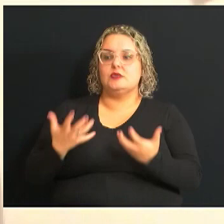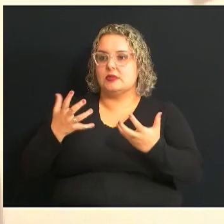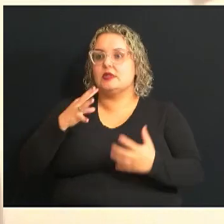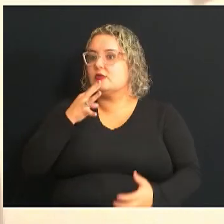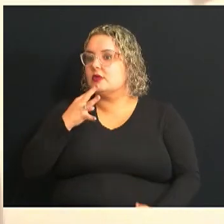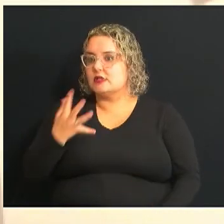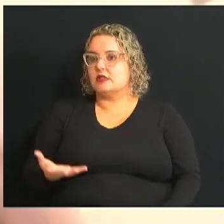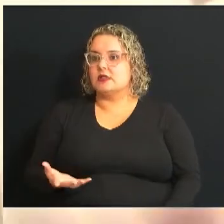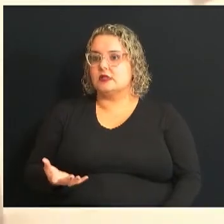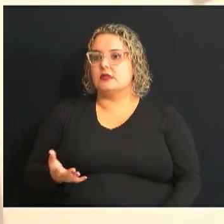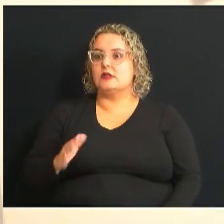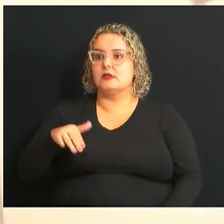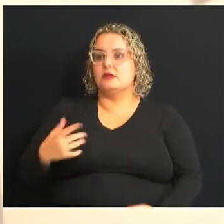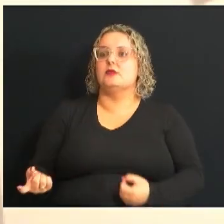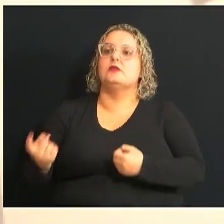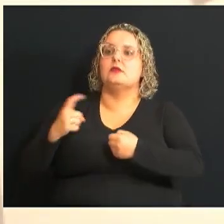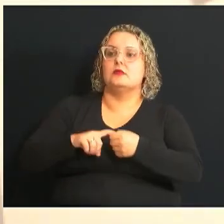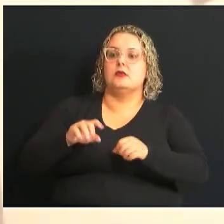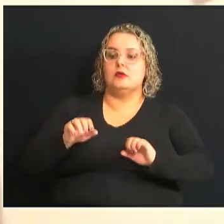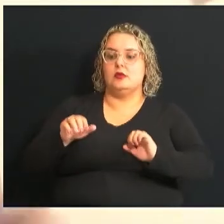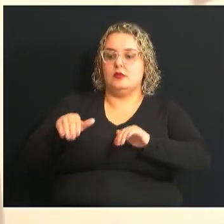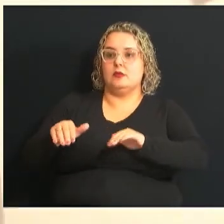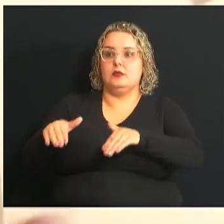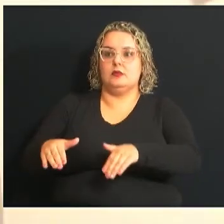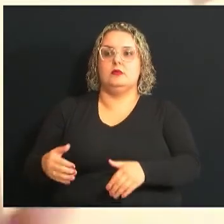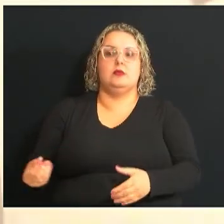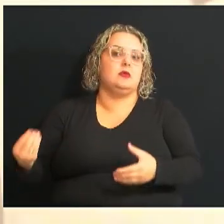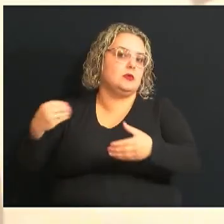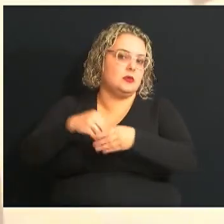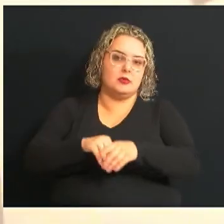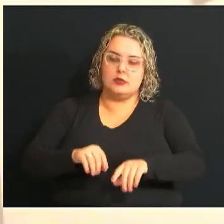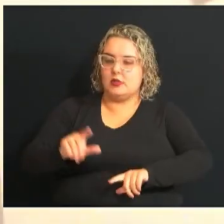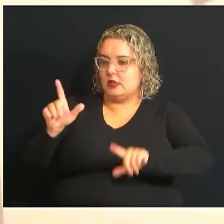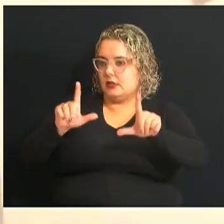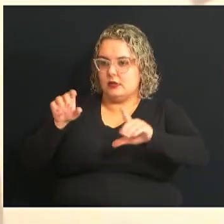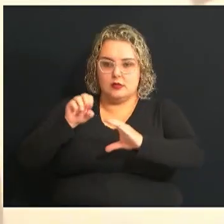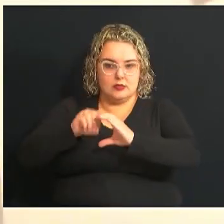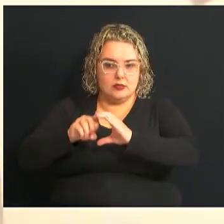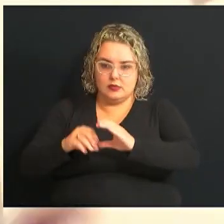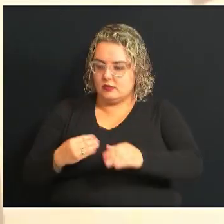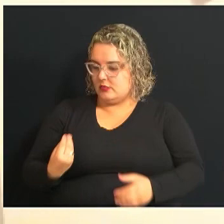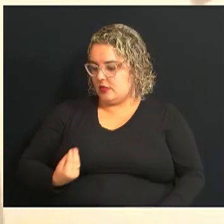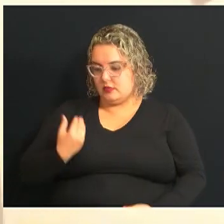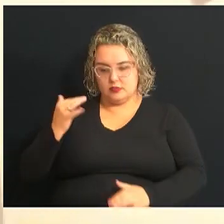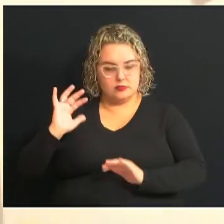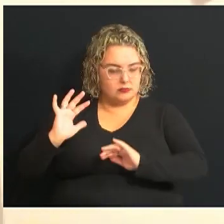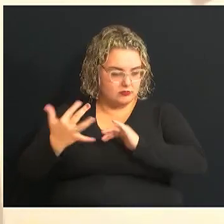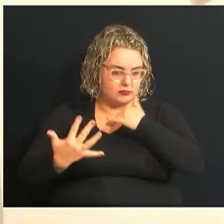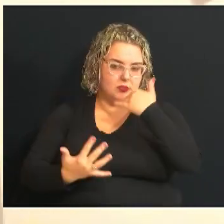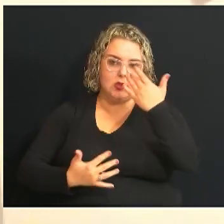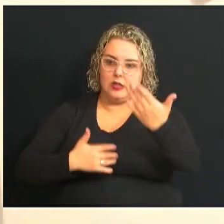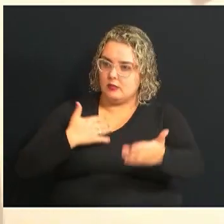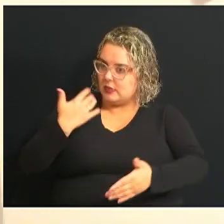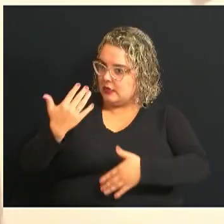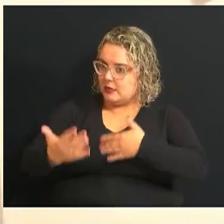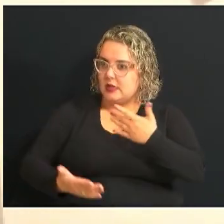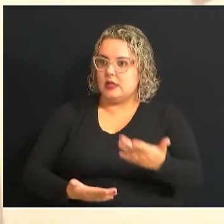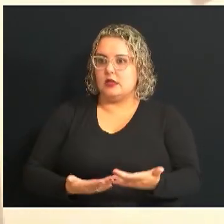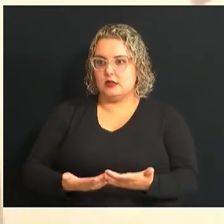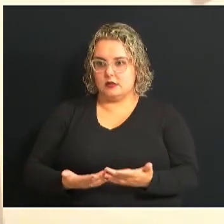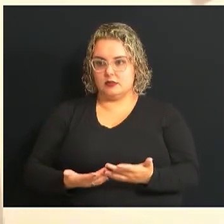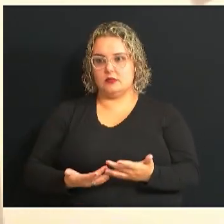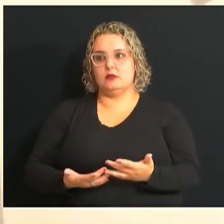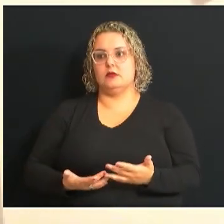eu voltei da Austrália foi quando eu entrei na TV Globo, e aí a vida foi acontecendo, carreira acontecendo, né, e